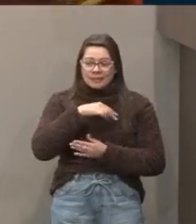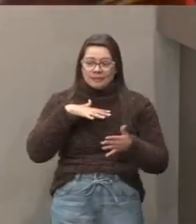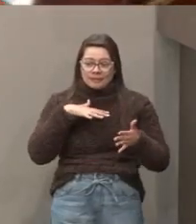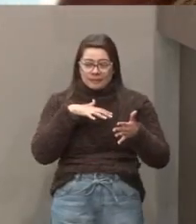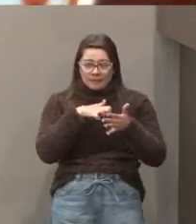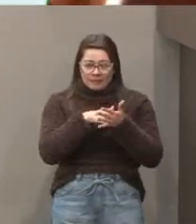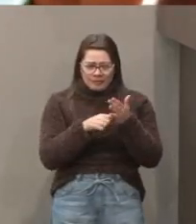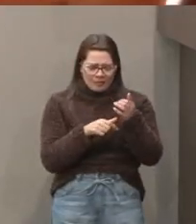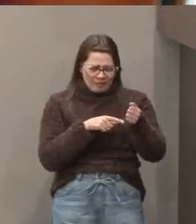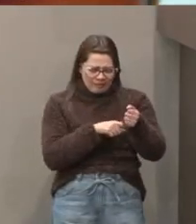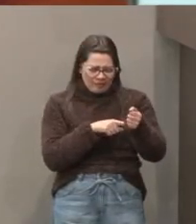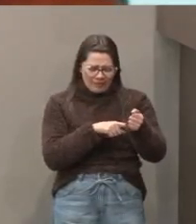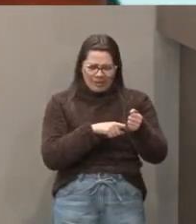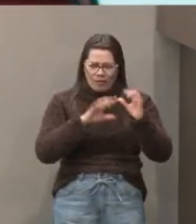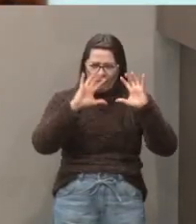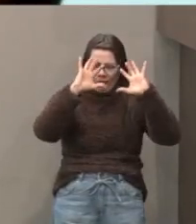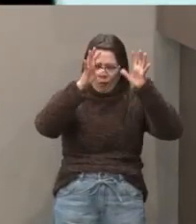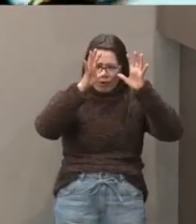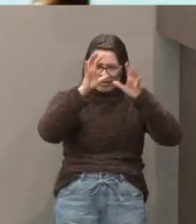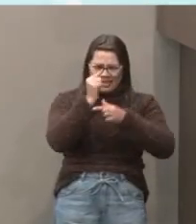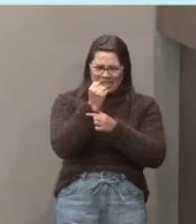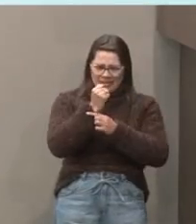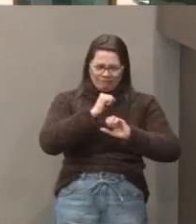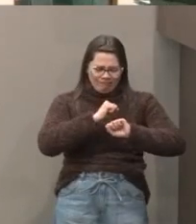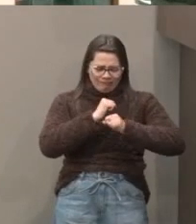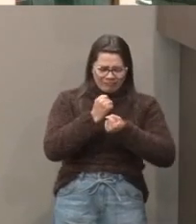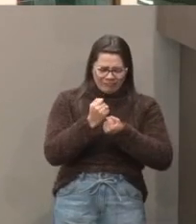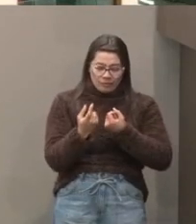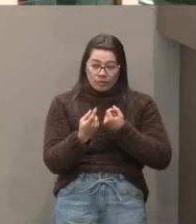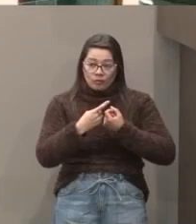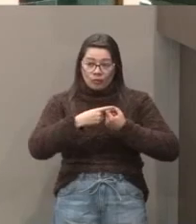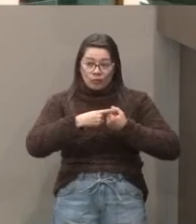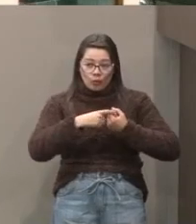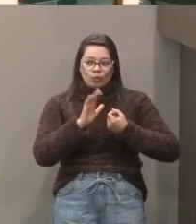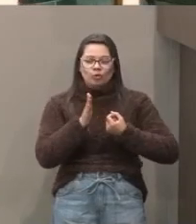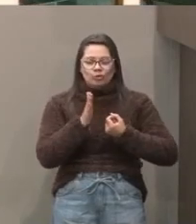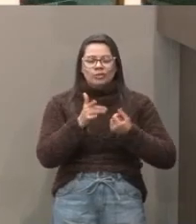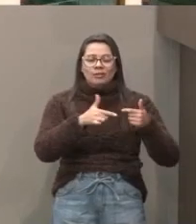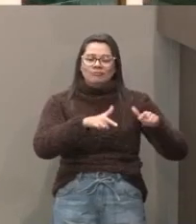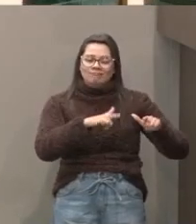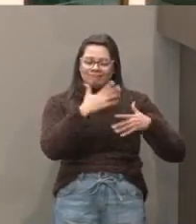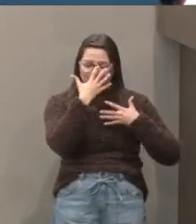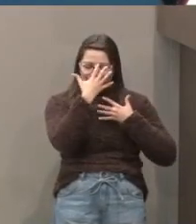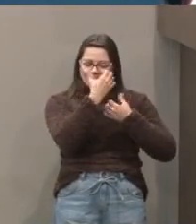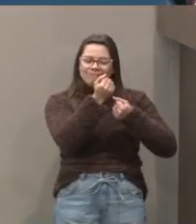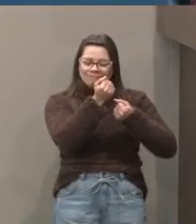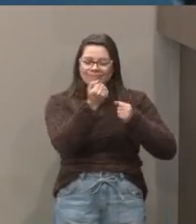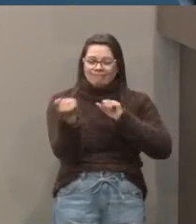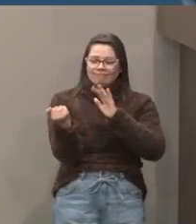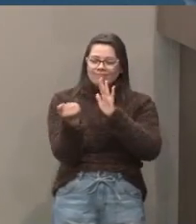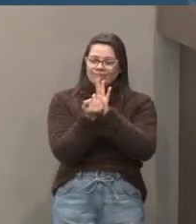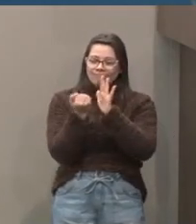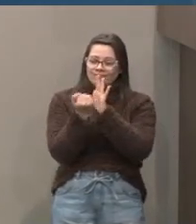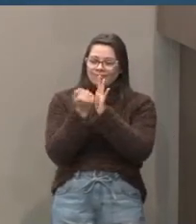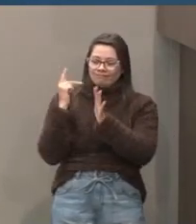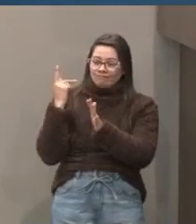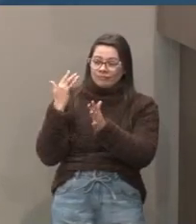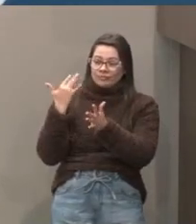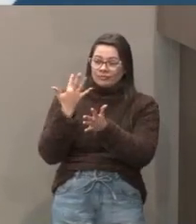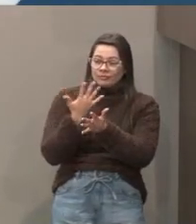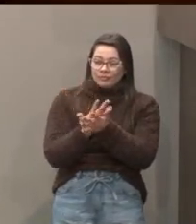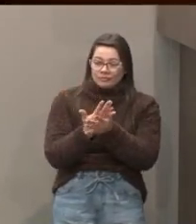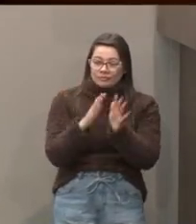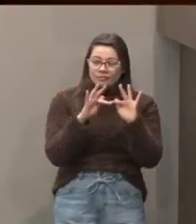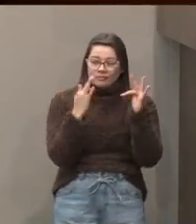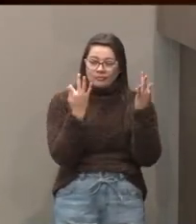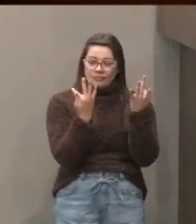fratura no punho ao jogar vôlei, simplesmente voltou ao lugar em que já confiava. Um lugar marcado em sua história e na história da